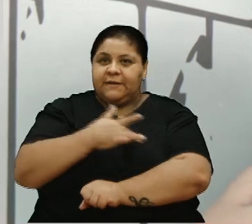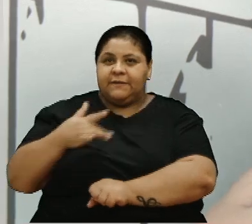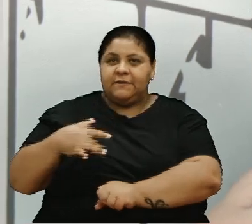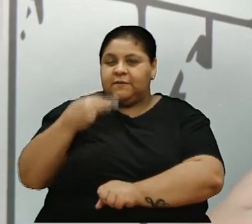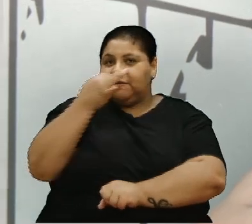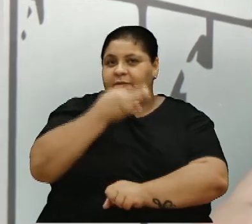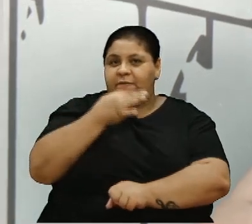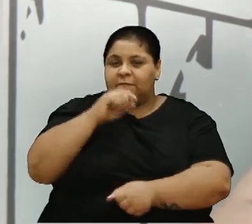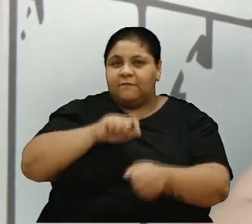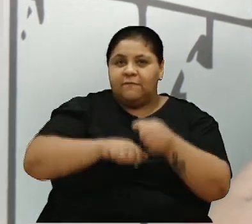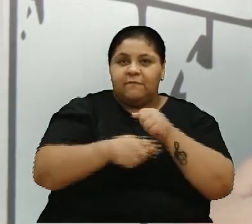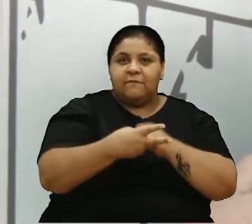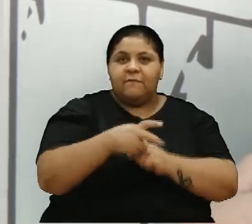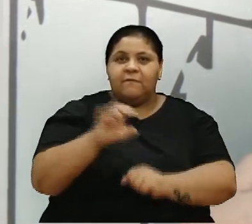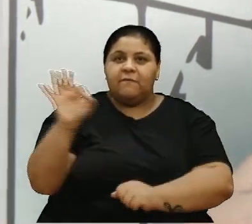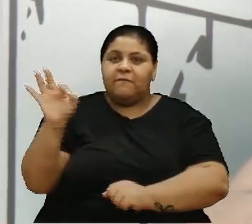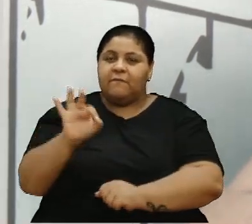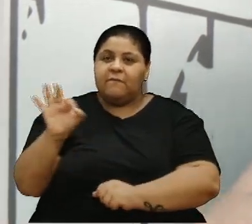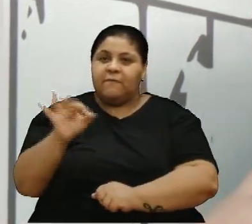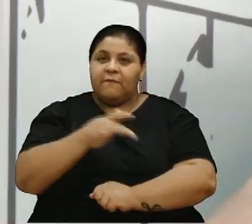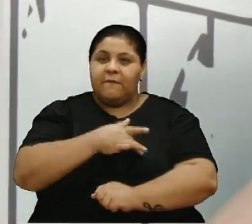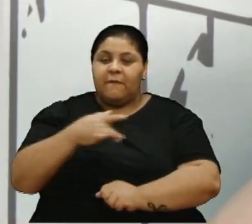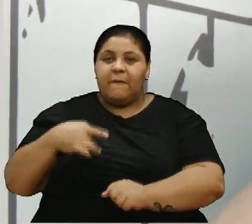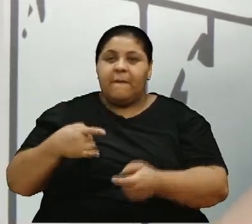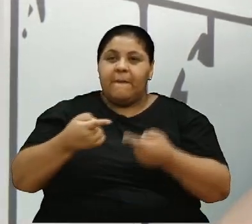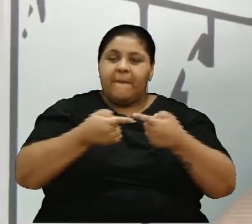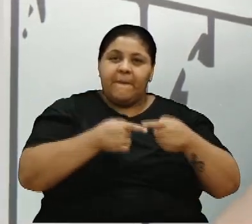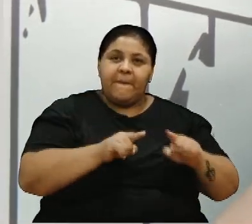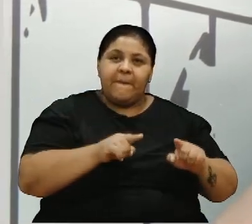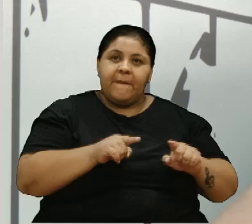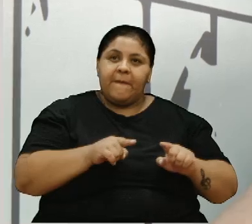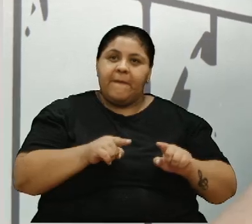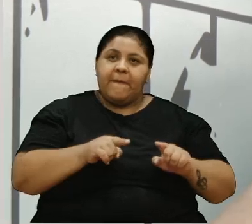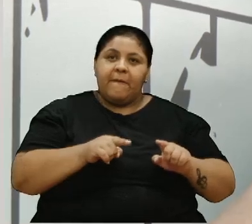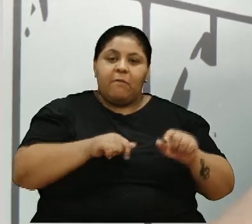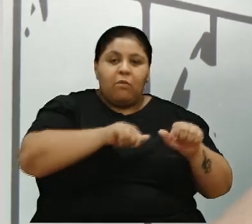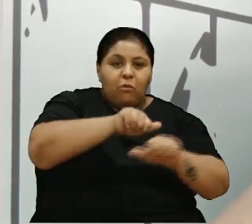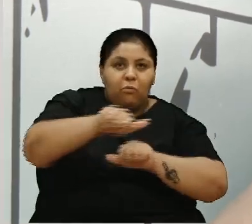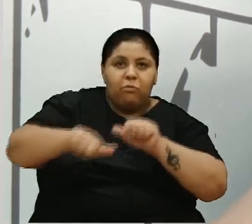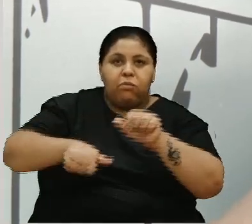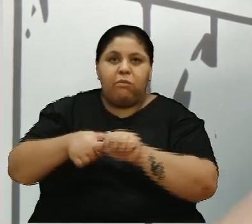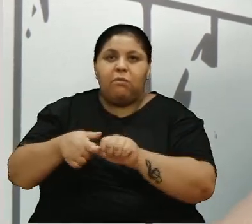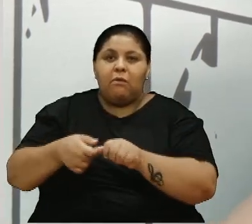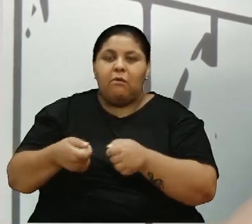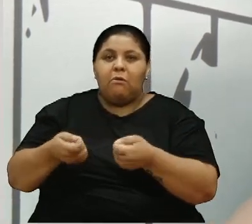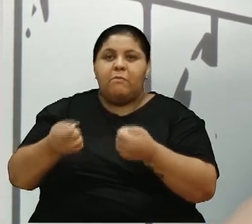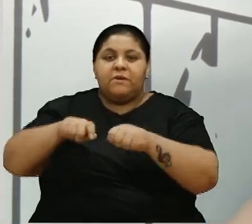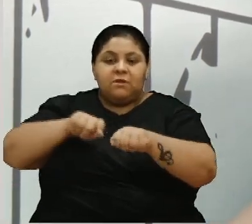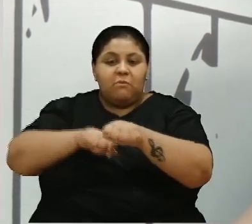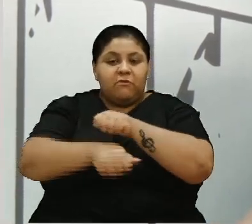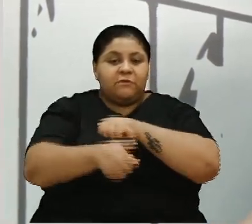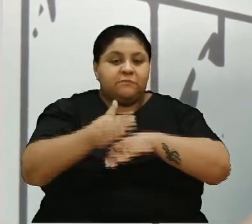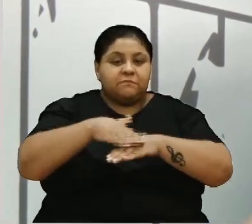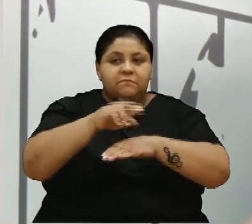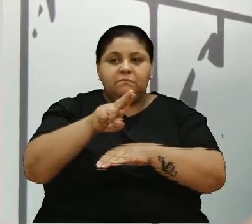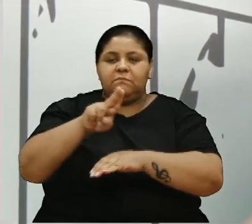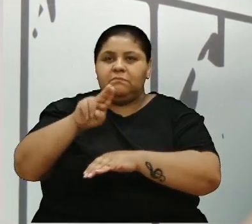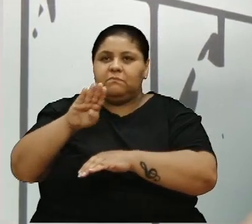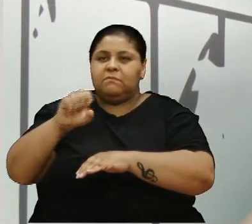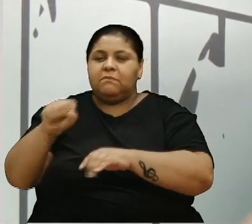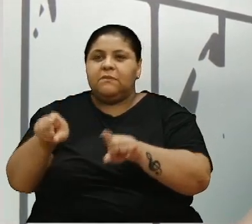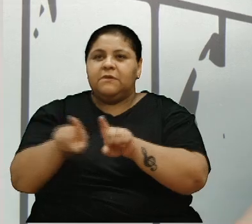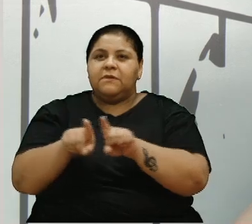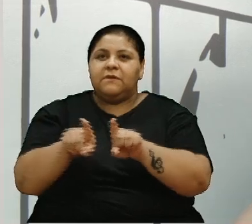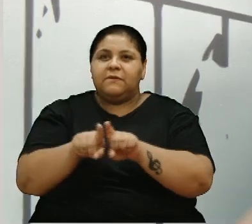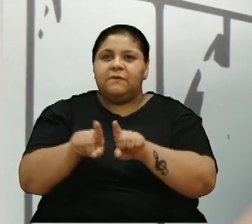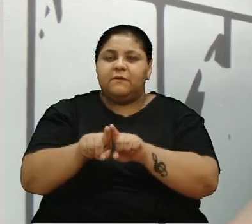investe 25% do seu orçamento em saúde, mas é uma pirâmide invertida. Nós precisamos investir mais nas UBSs e, além disso, eu trouxe sobre a possibilidade